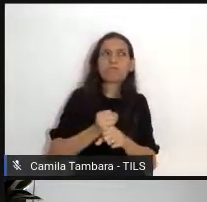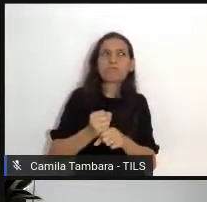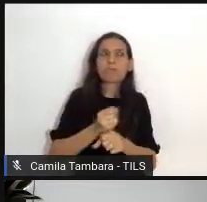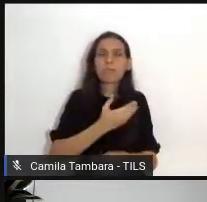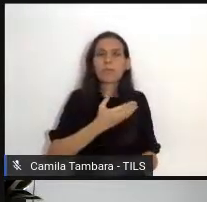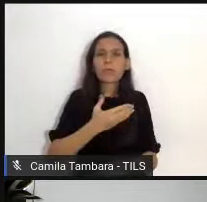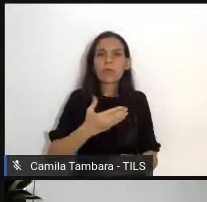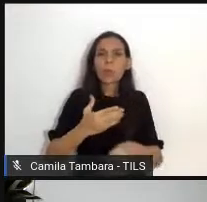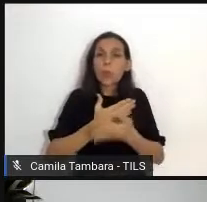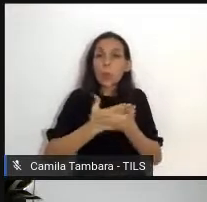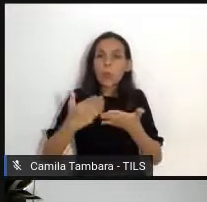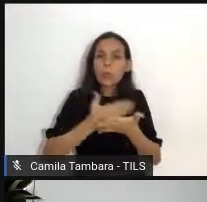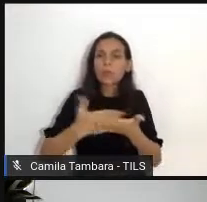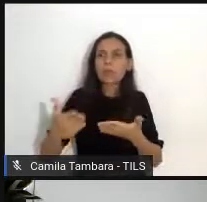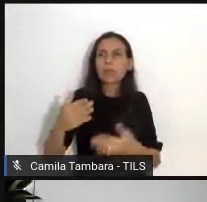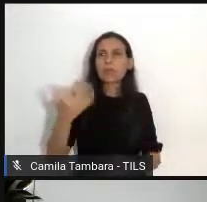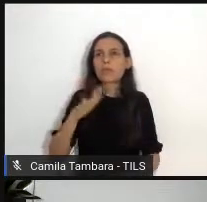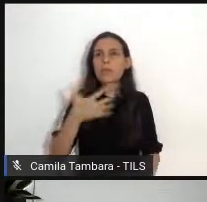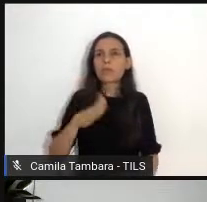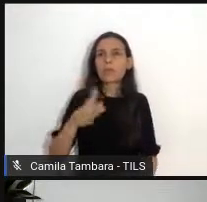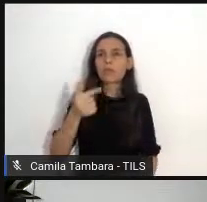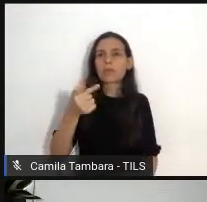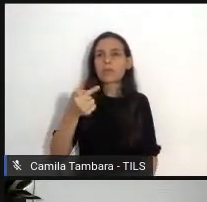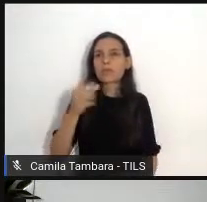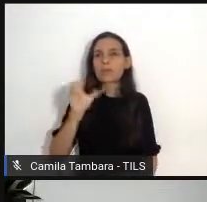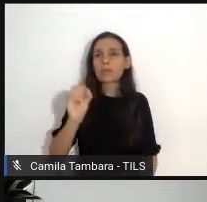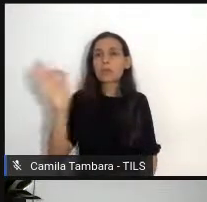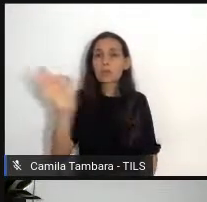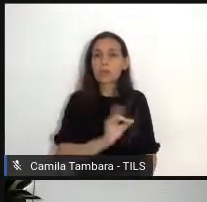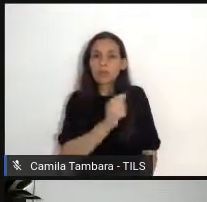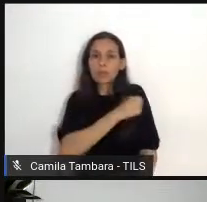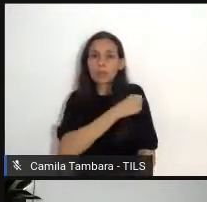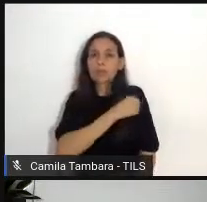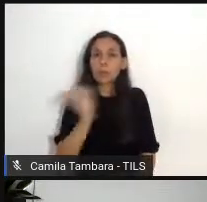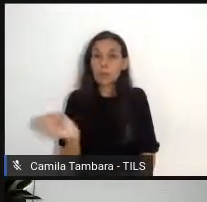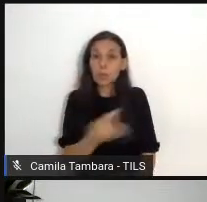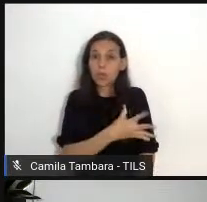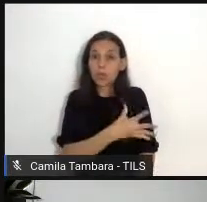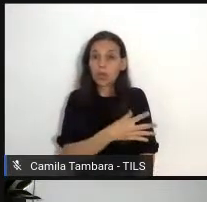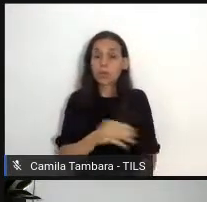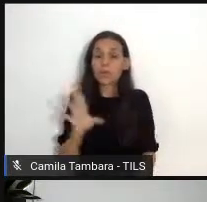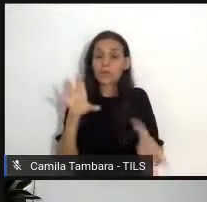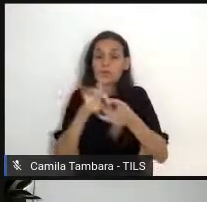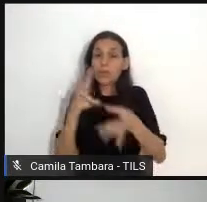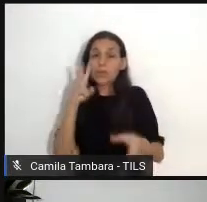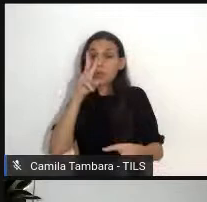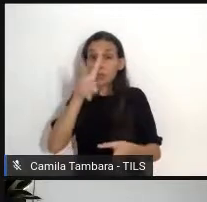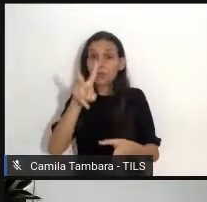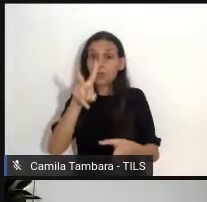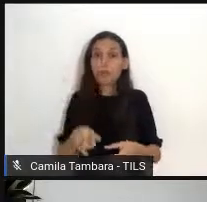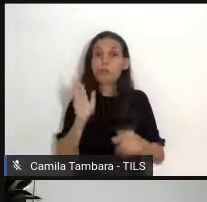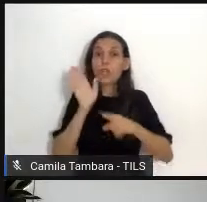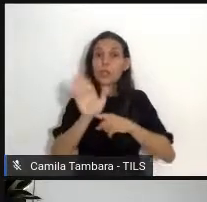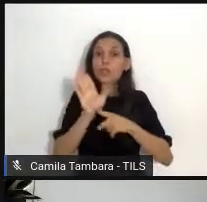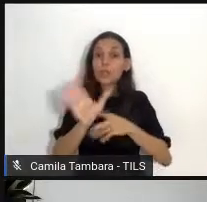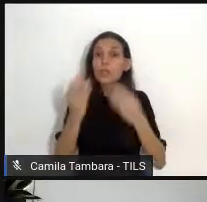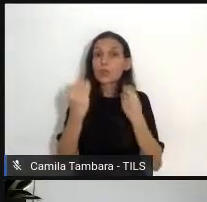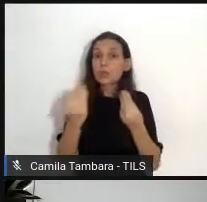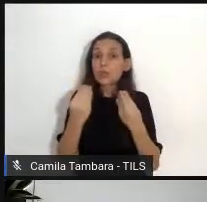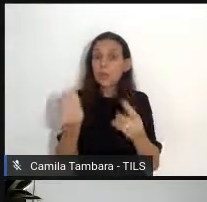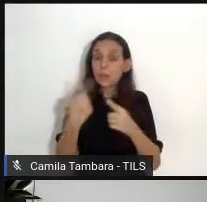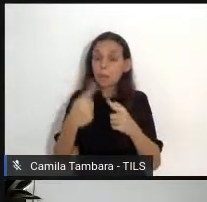novatos, mas esse vínculo forte contribui para quê? Para que realmente, quando esse estudante que não